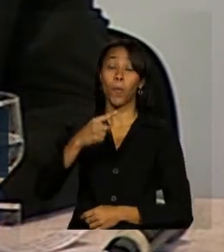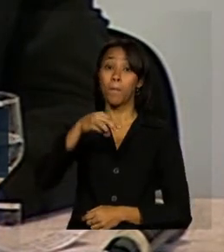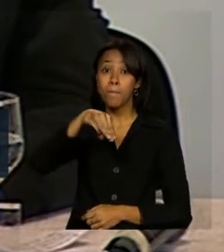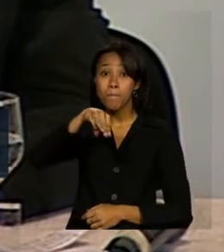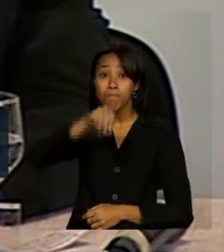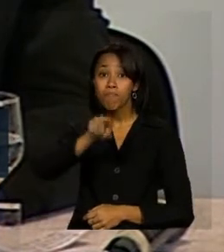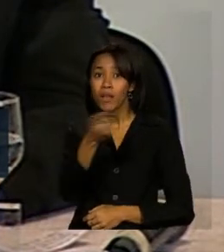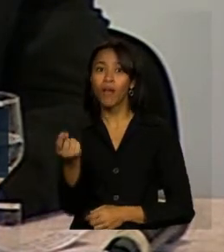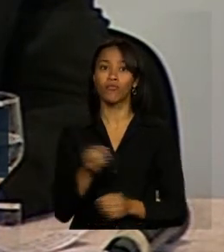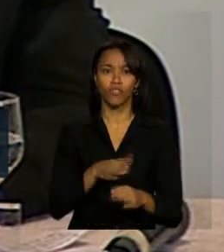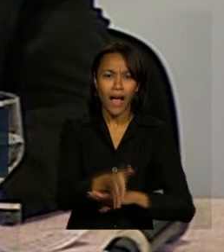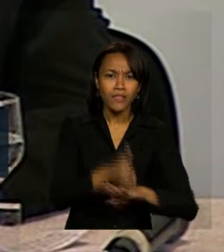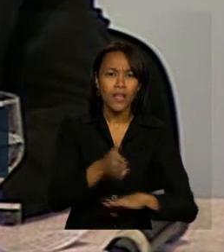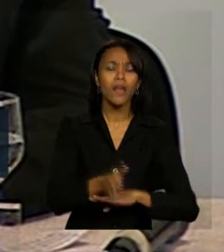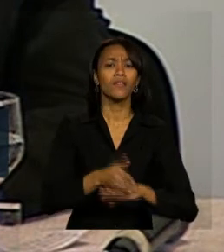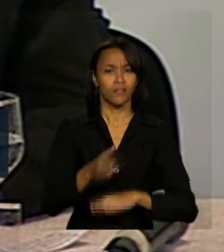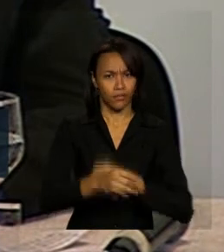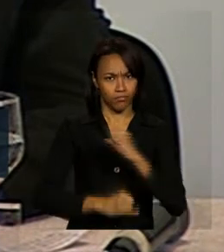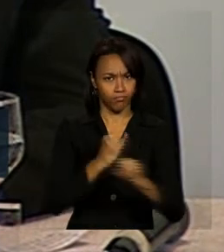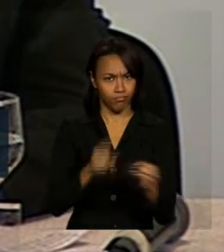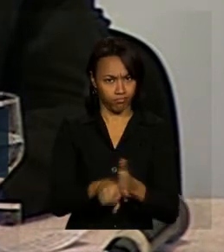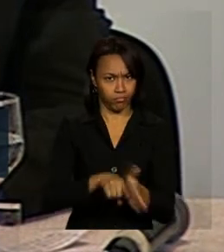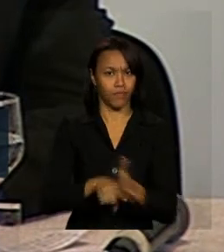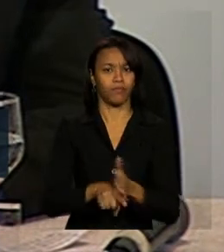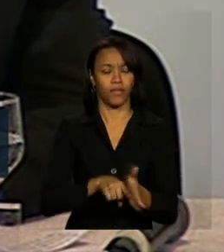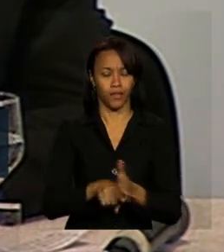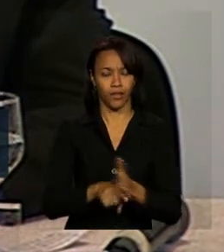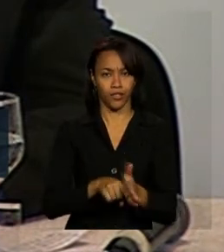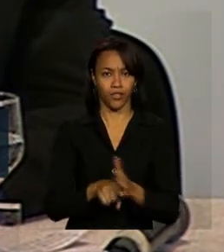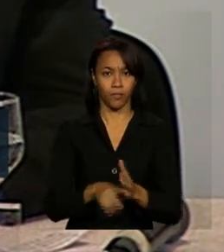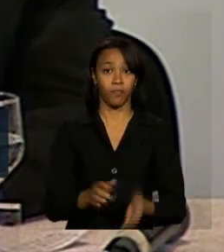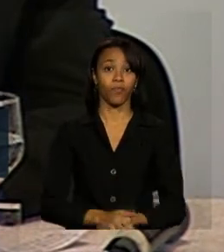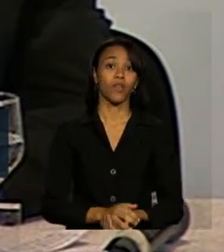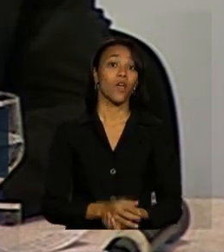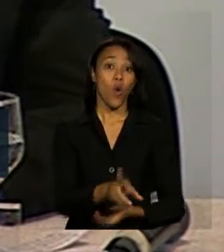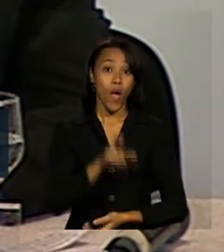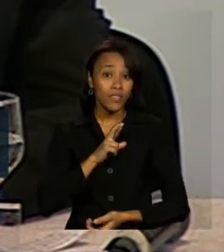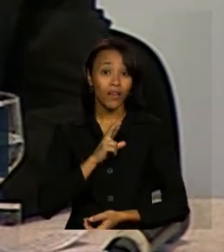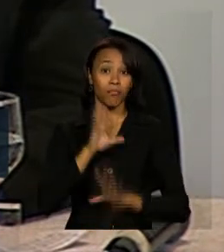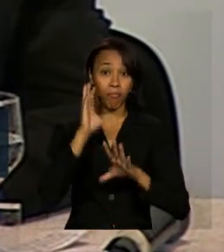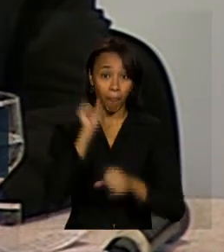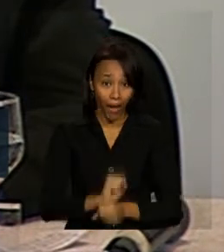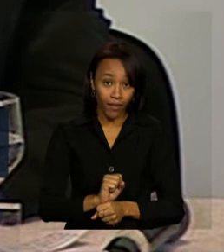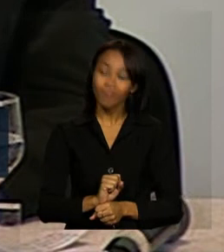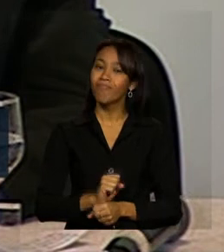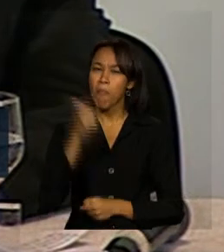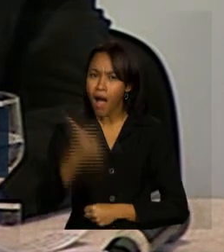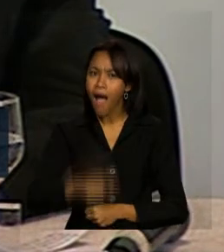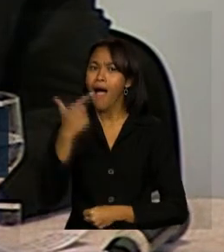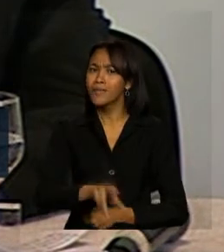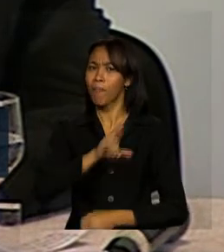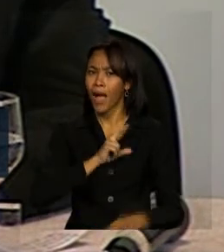internet. Os resultados atingidos nessa parceria não param por aqui. O